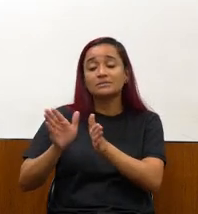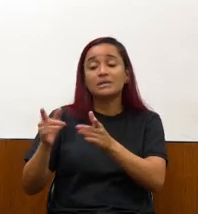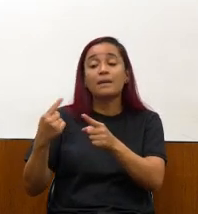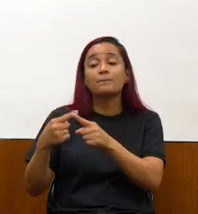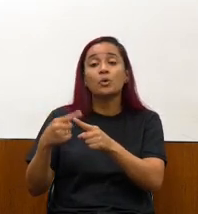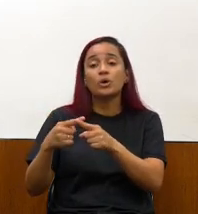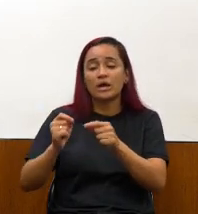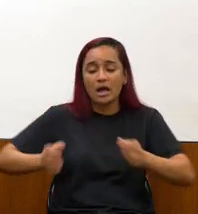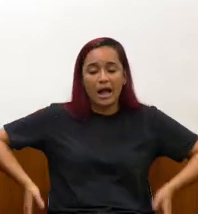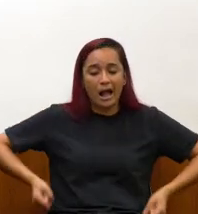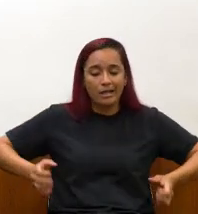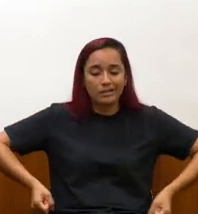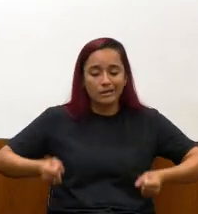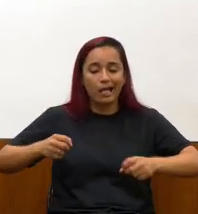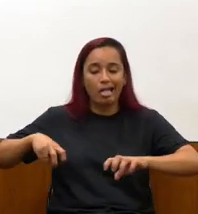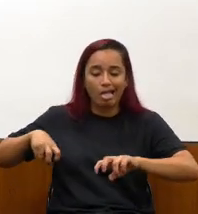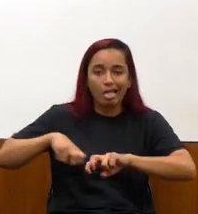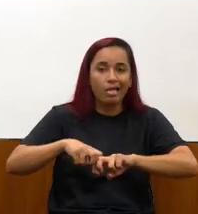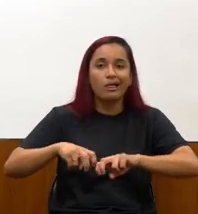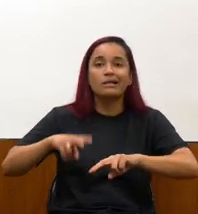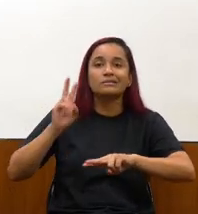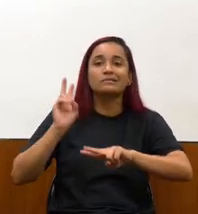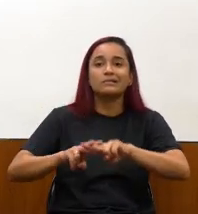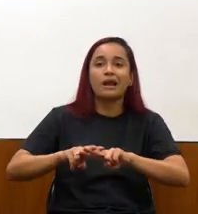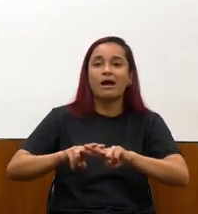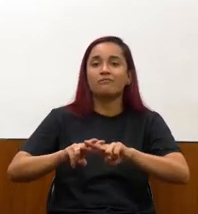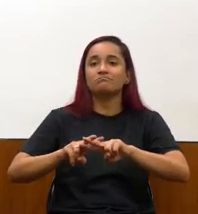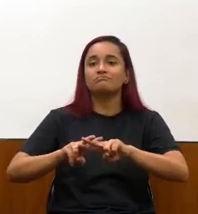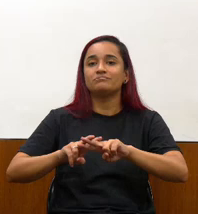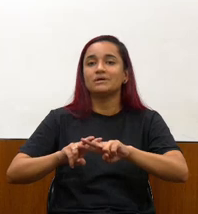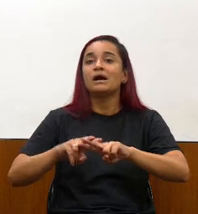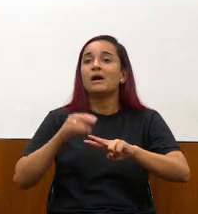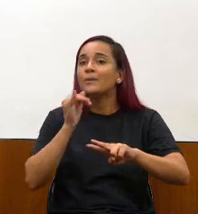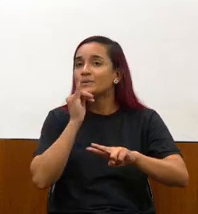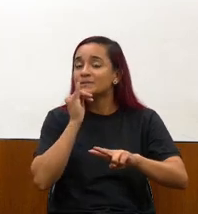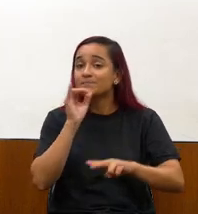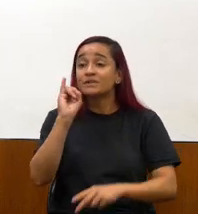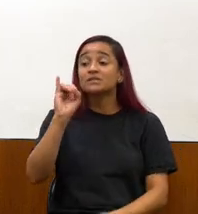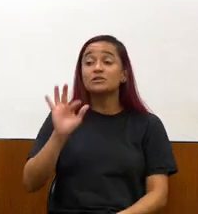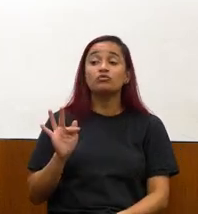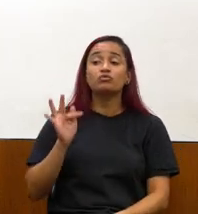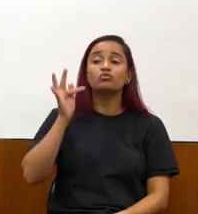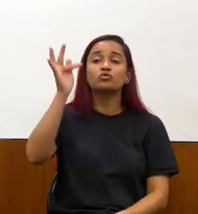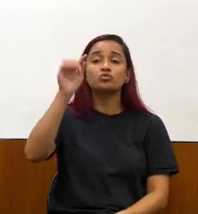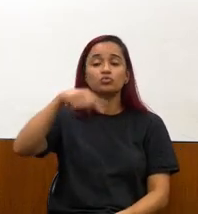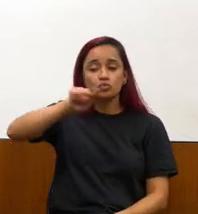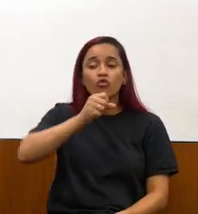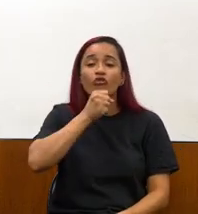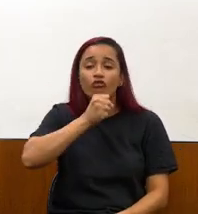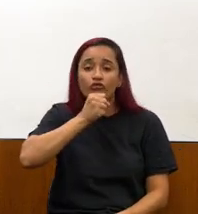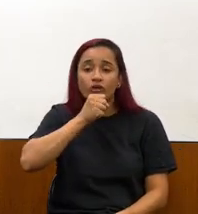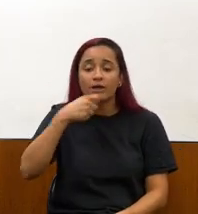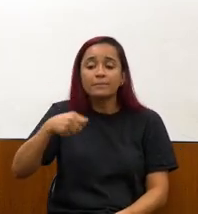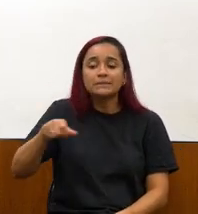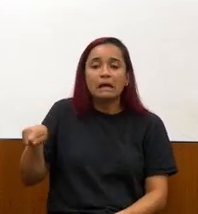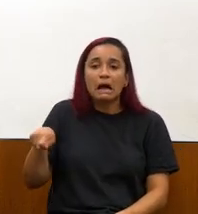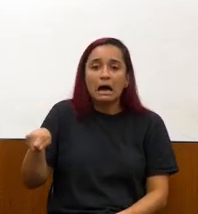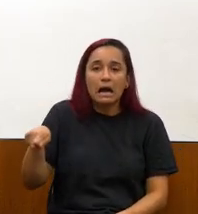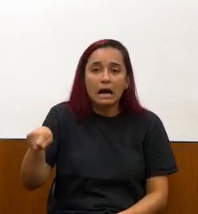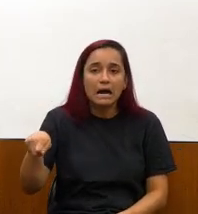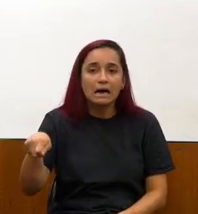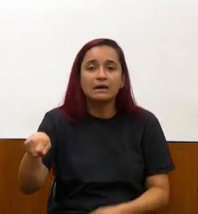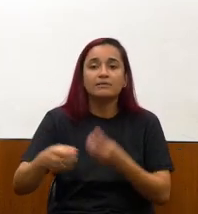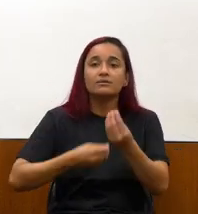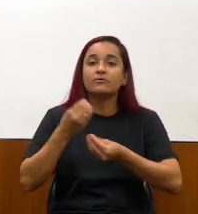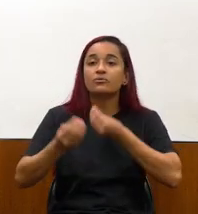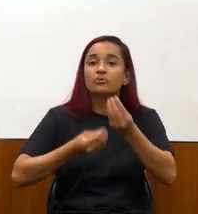filha pode garrar. E quando a gente utilizar uma bengala no futuro, a gente tem que ter acesso a todas as coisas que uma pessoa que não utiliza uma